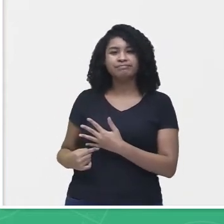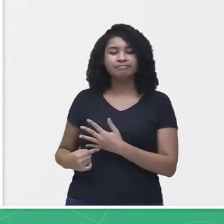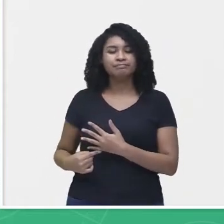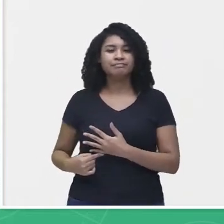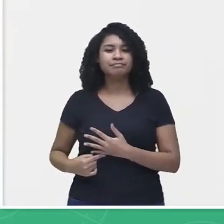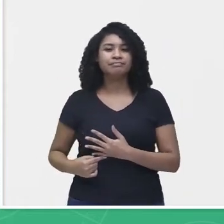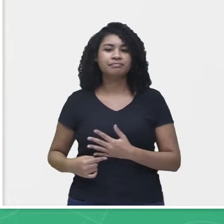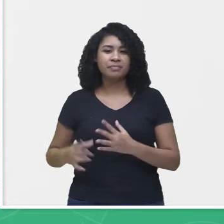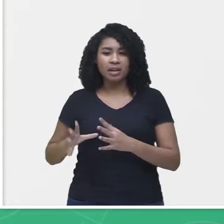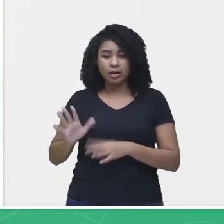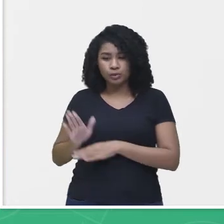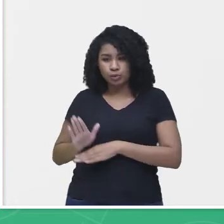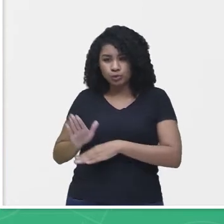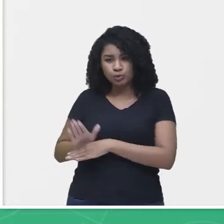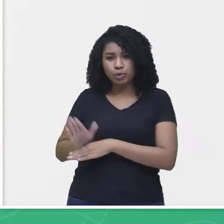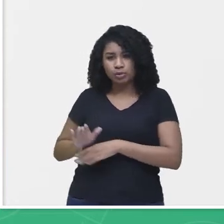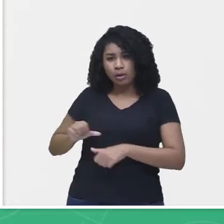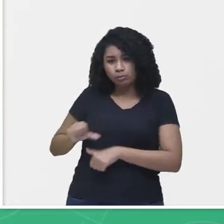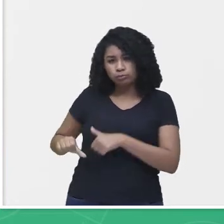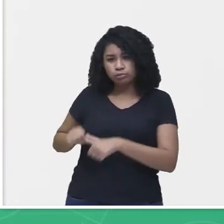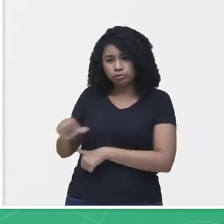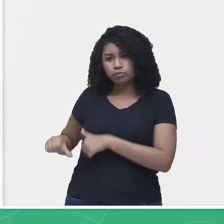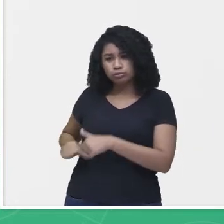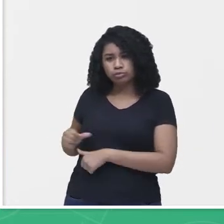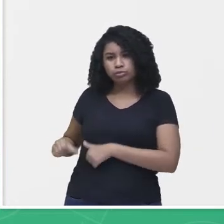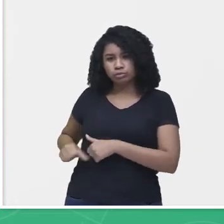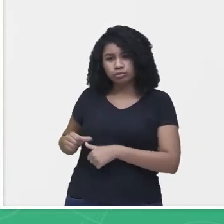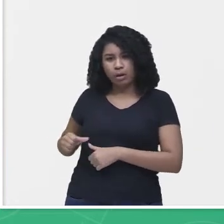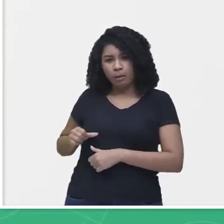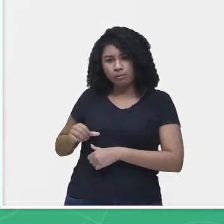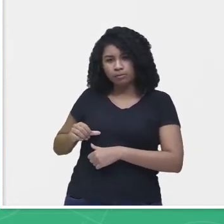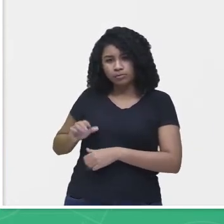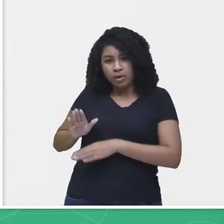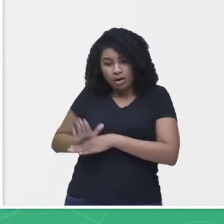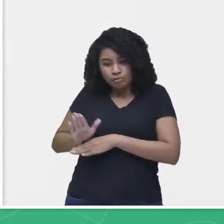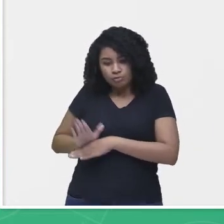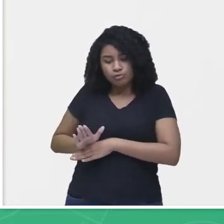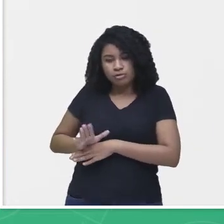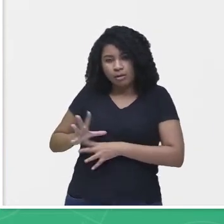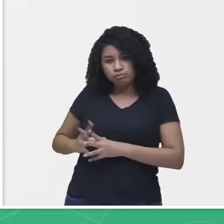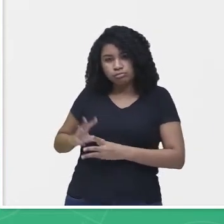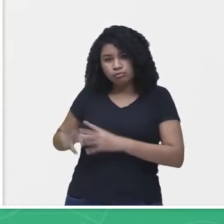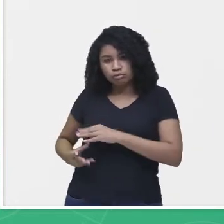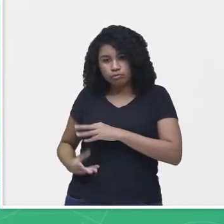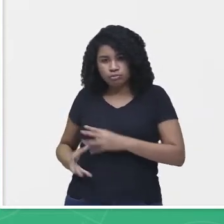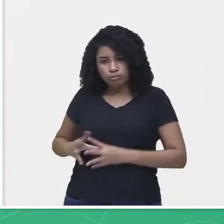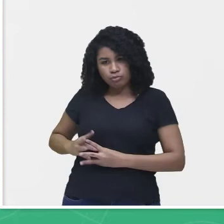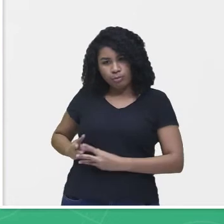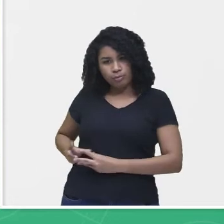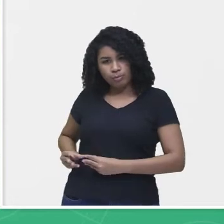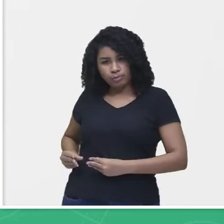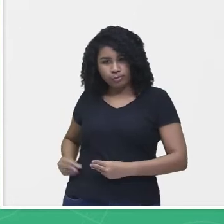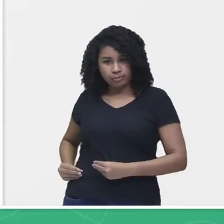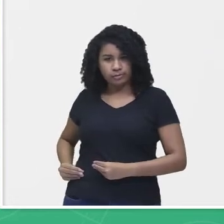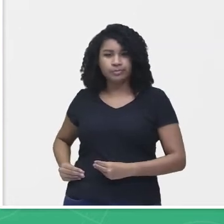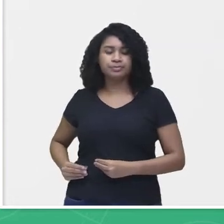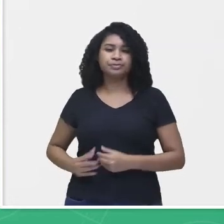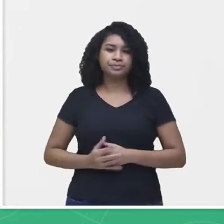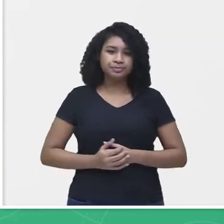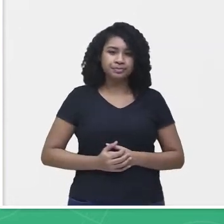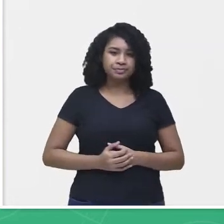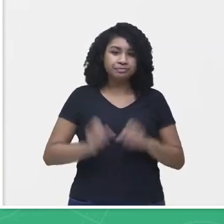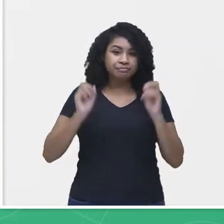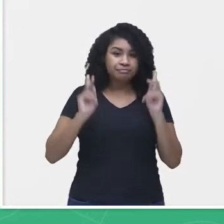são enzimas que estão lá no meu suco pancreático, que vão atuar no meu intestino delgado, certo? E aí,